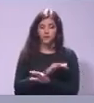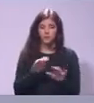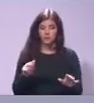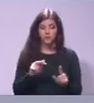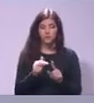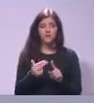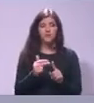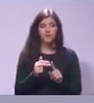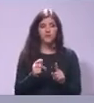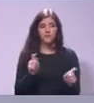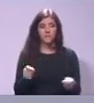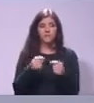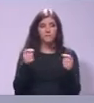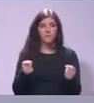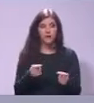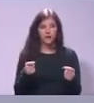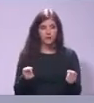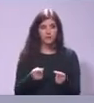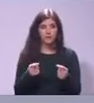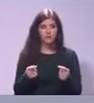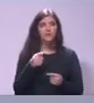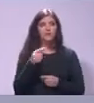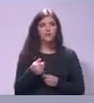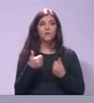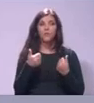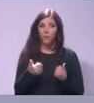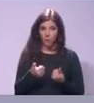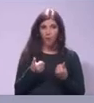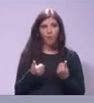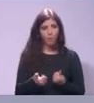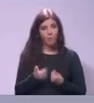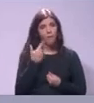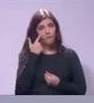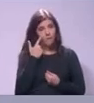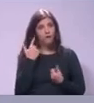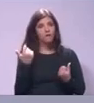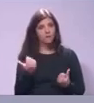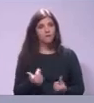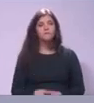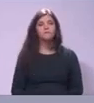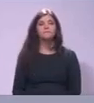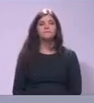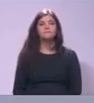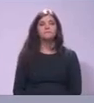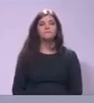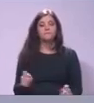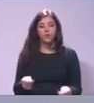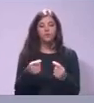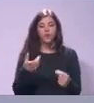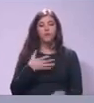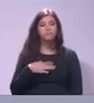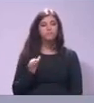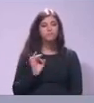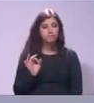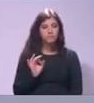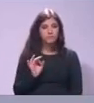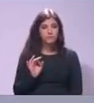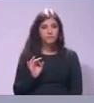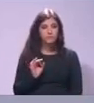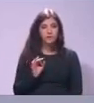ponto de vista do marketing e da publicidade e chamou ela jogava eu conheço isso publicidade gratuita com os